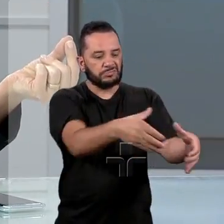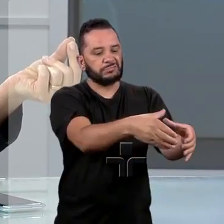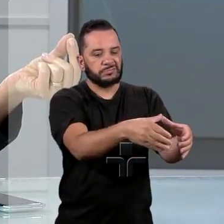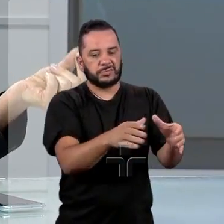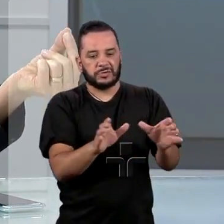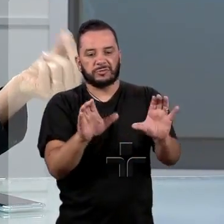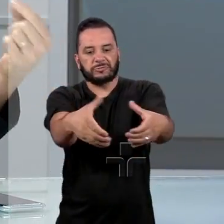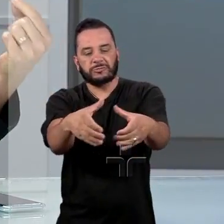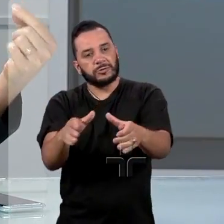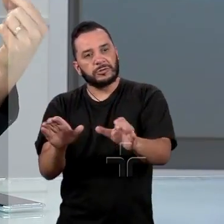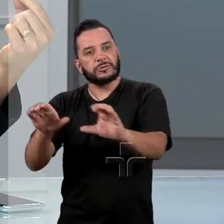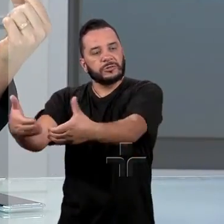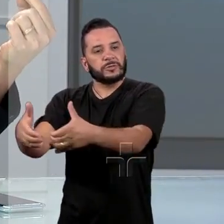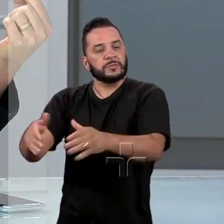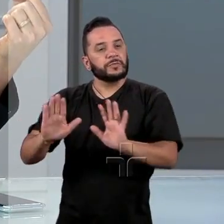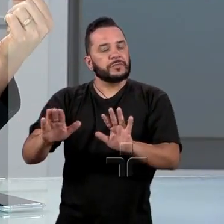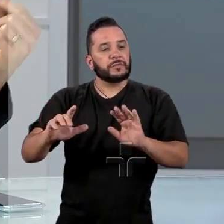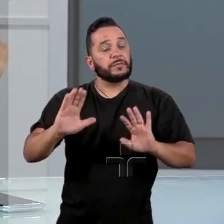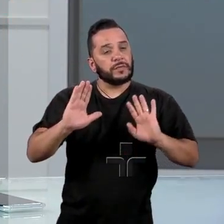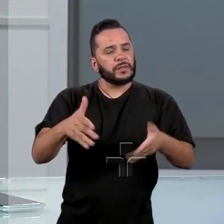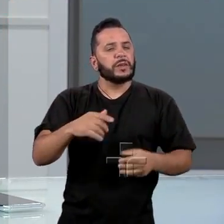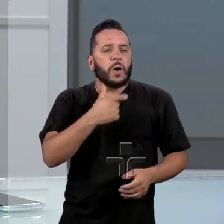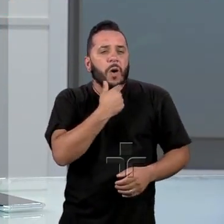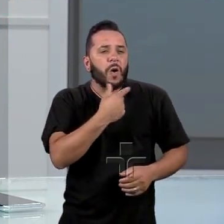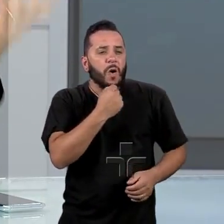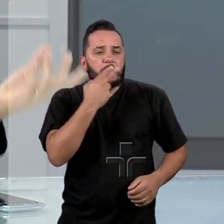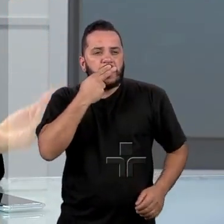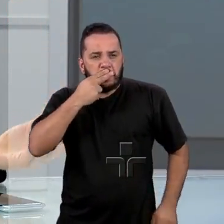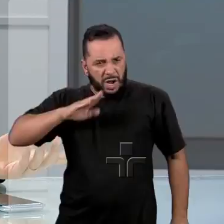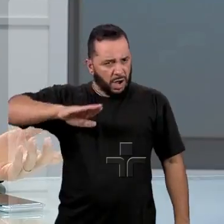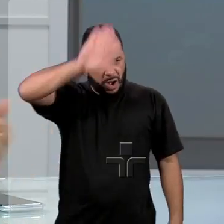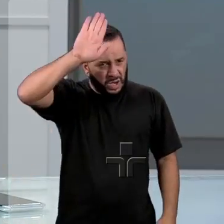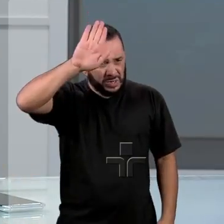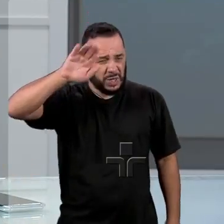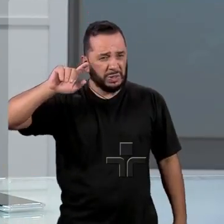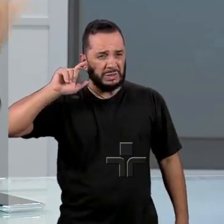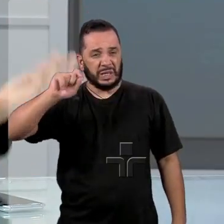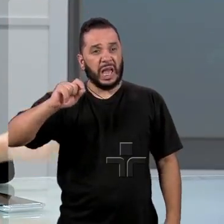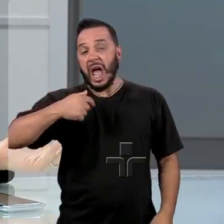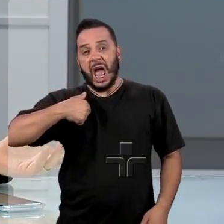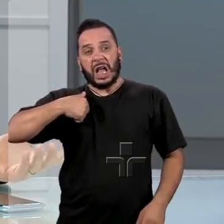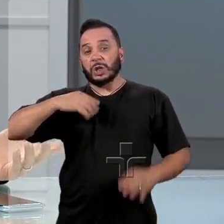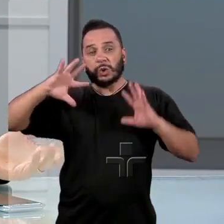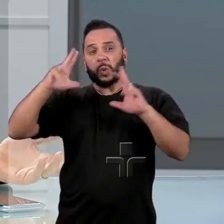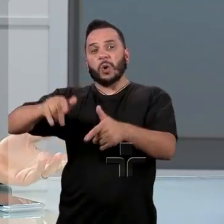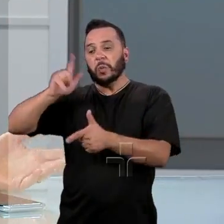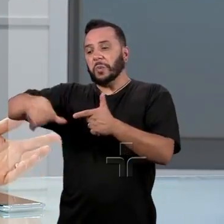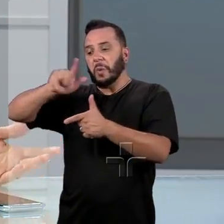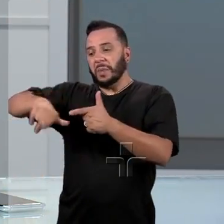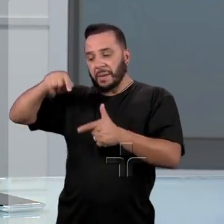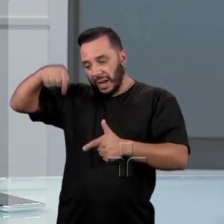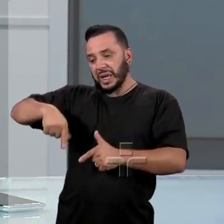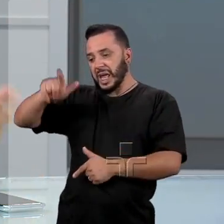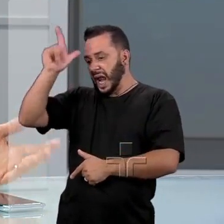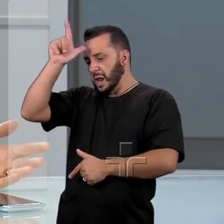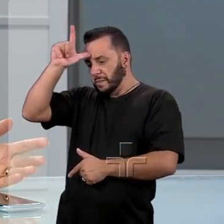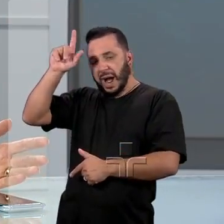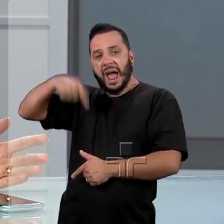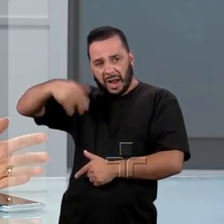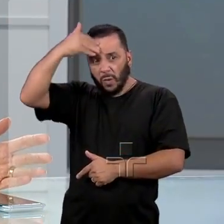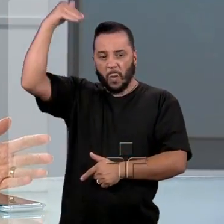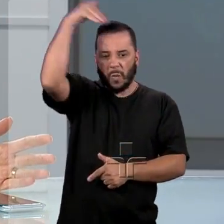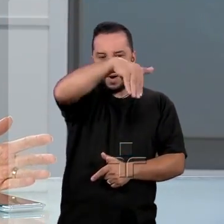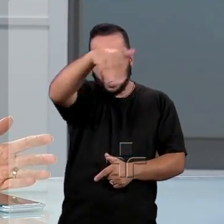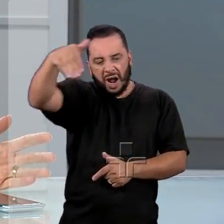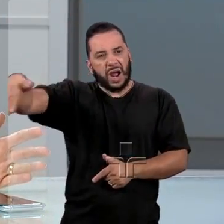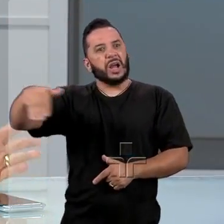da população, como desculpa, argumento para toda a catástrofe, toda a crise alemã, que não tinha nada a ver com a presença